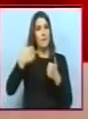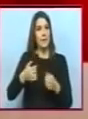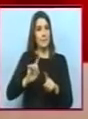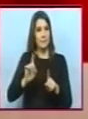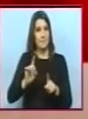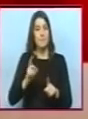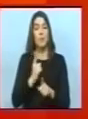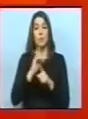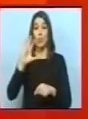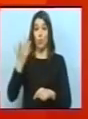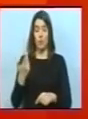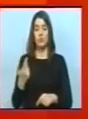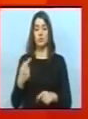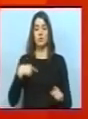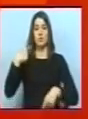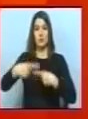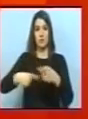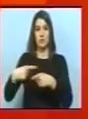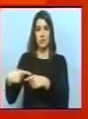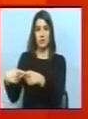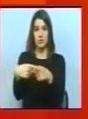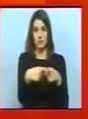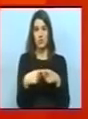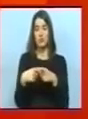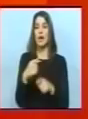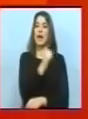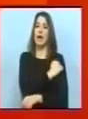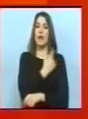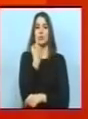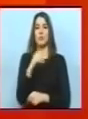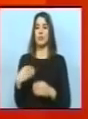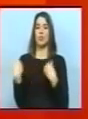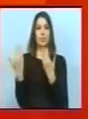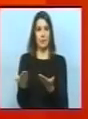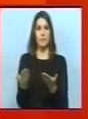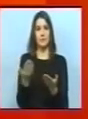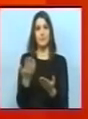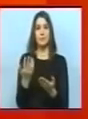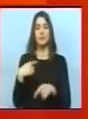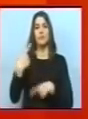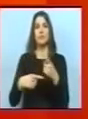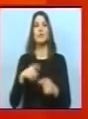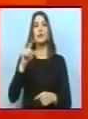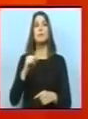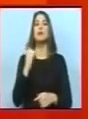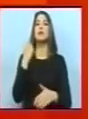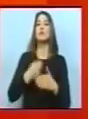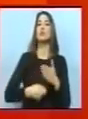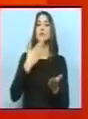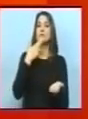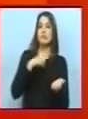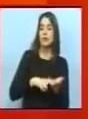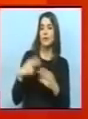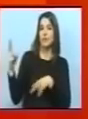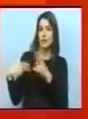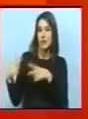a quando da herança, e portanto na tal atribuição do património, e na tal declaração por efeitos de imposto selo que é necessário fazer perante